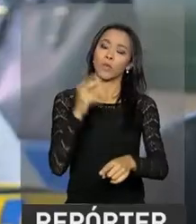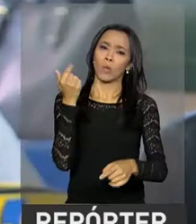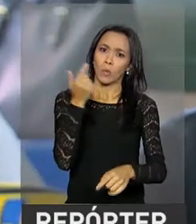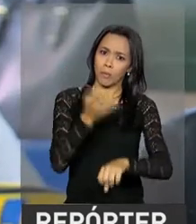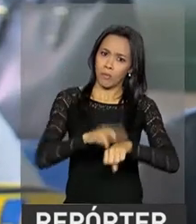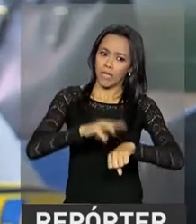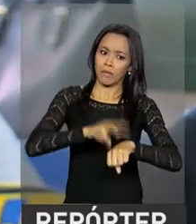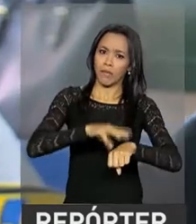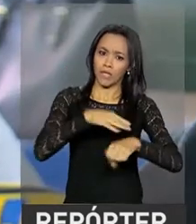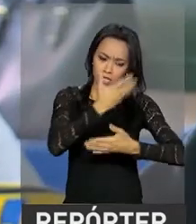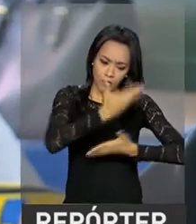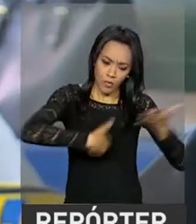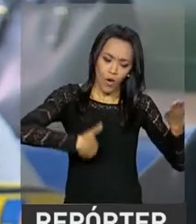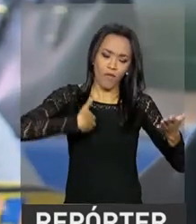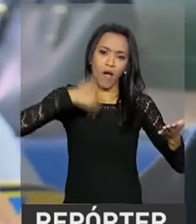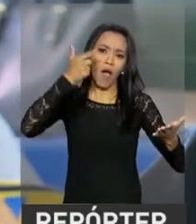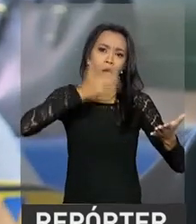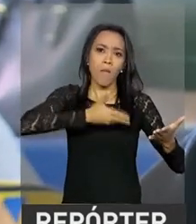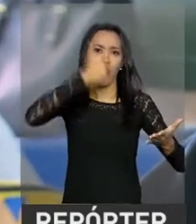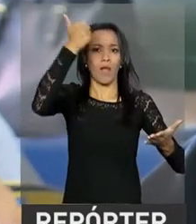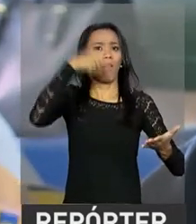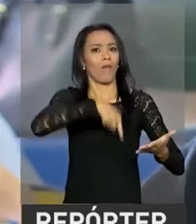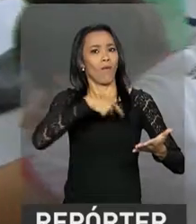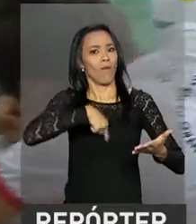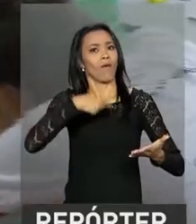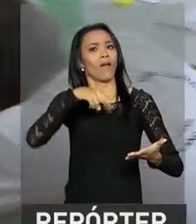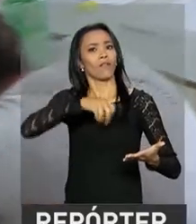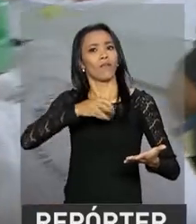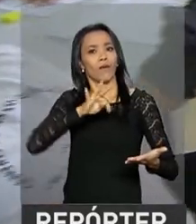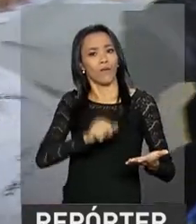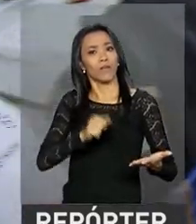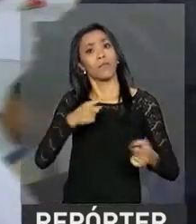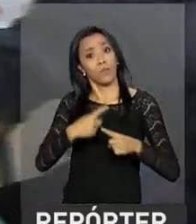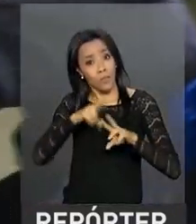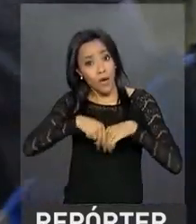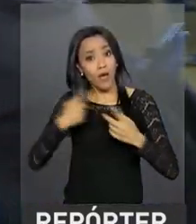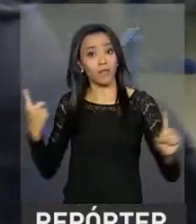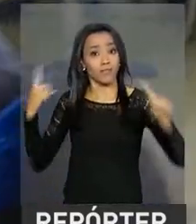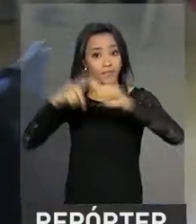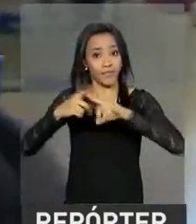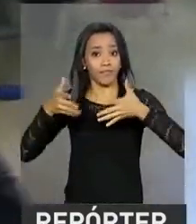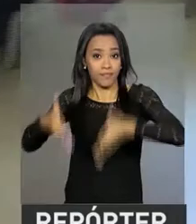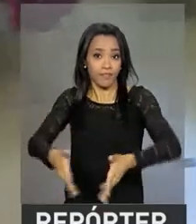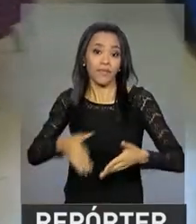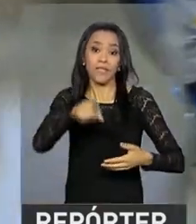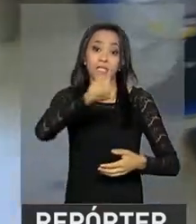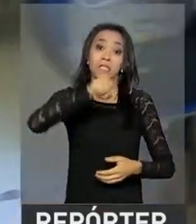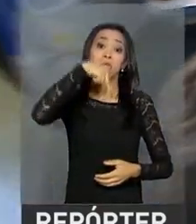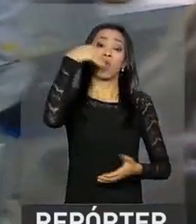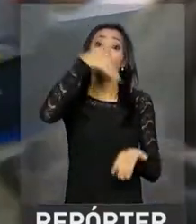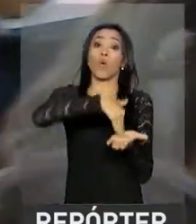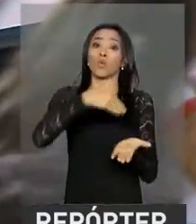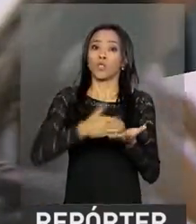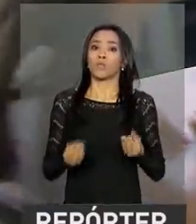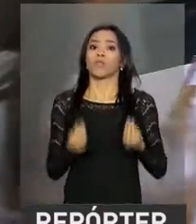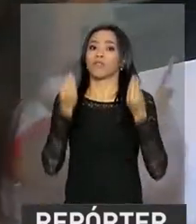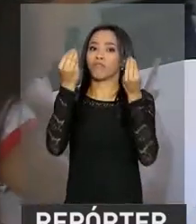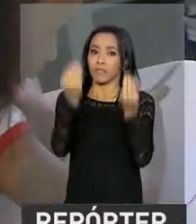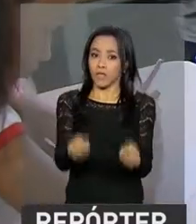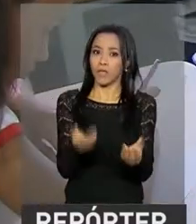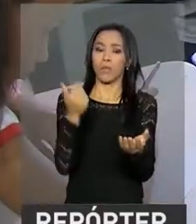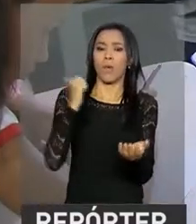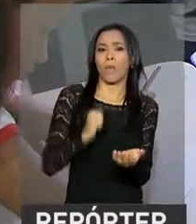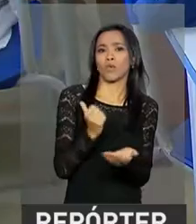matemática melhorarem depois de participar dos treinamentos. Na última edição, ganhou menção honrosa e uma bolsa de